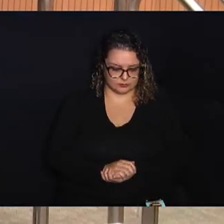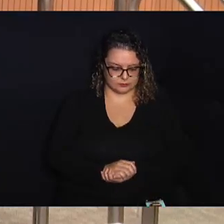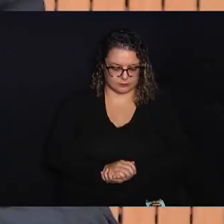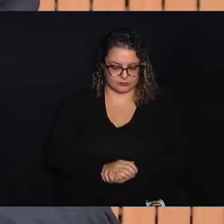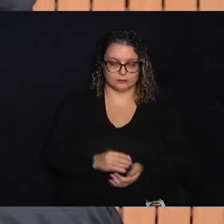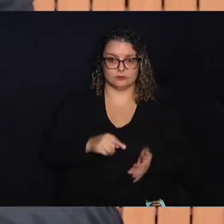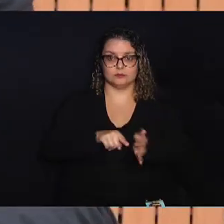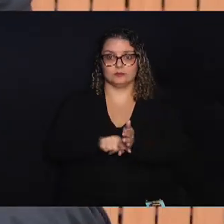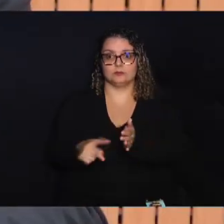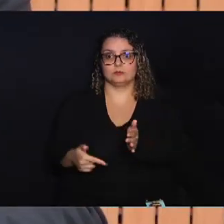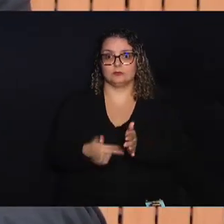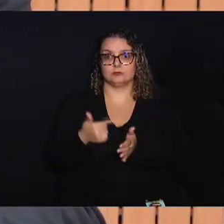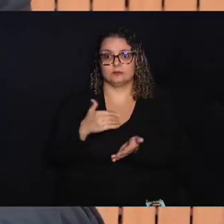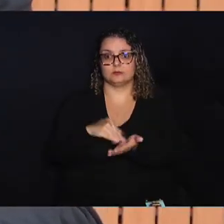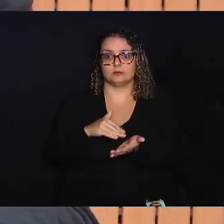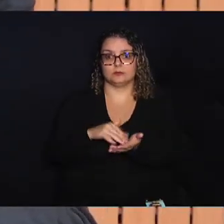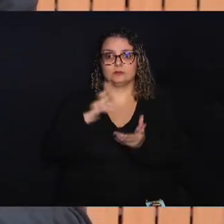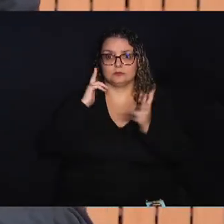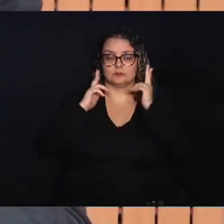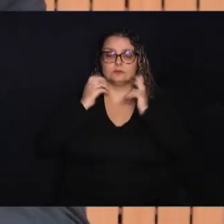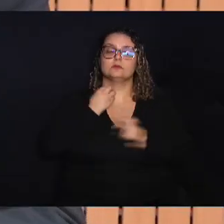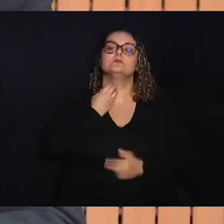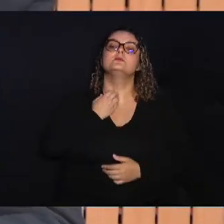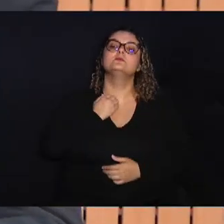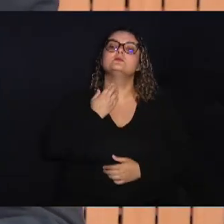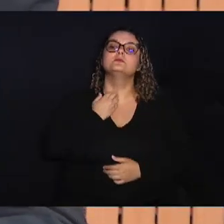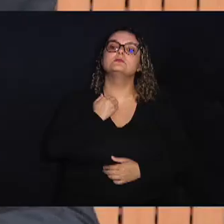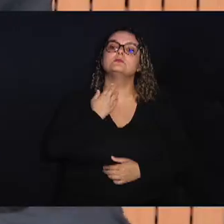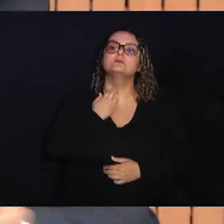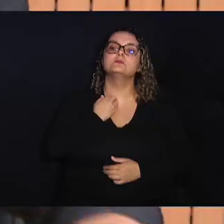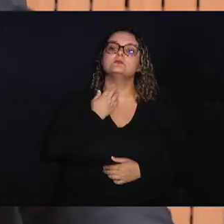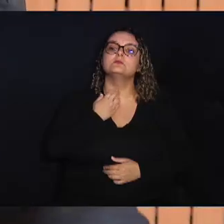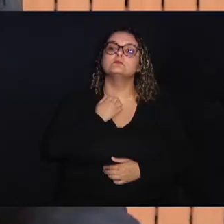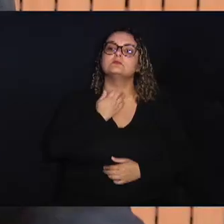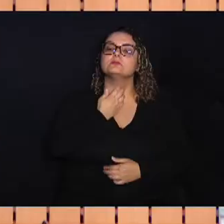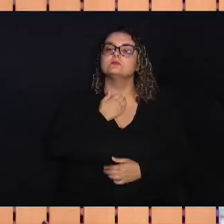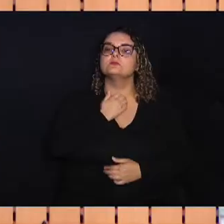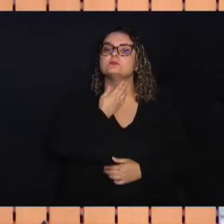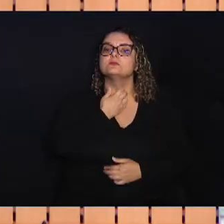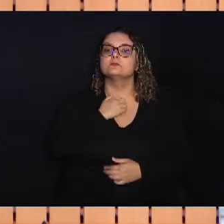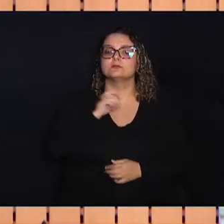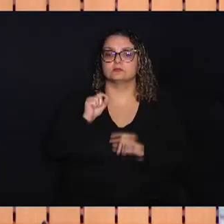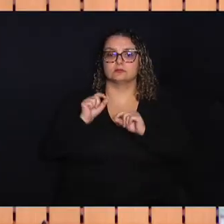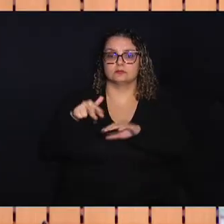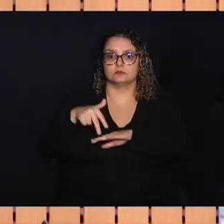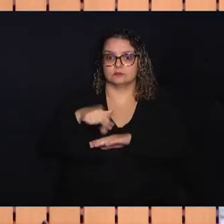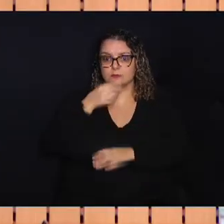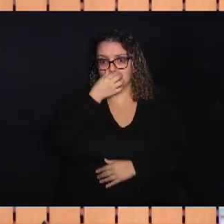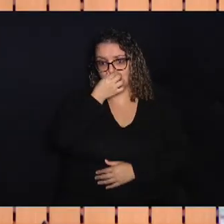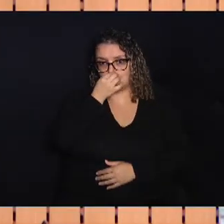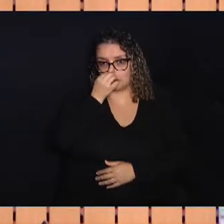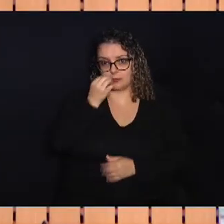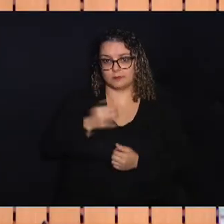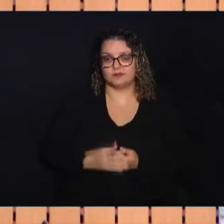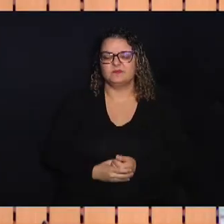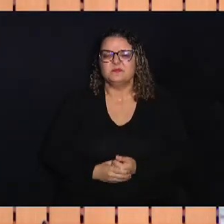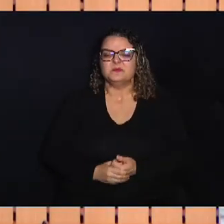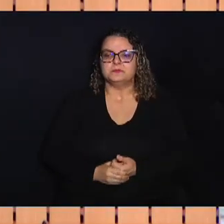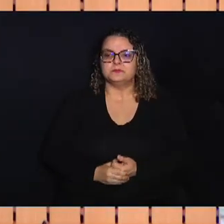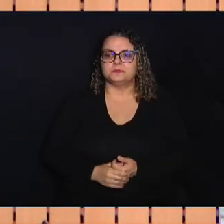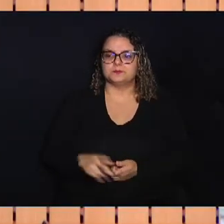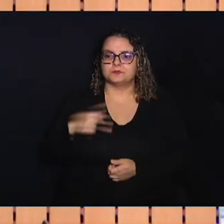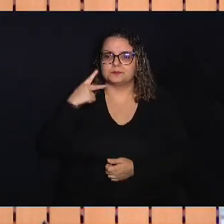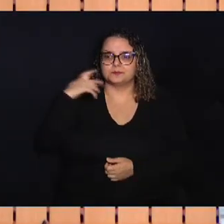Pergunto ao segundo secretário, Divaldo Cabelo, qual o próximo vereador inscrito? Senhor presidente, o próximo vereador é a vereadora